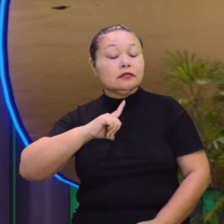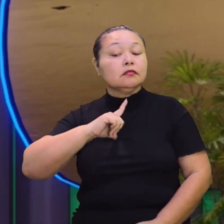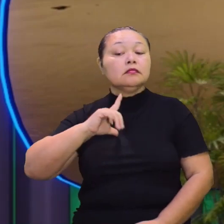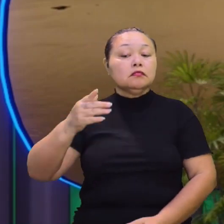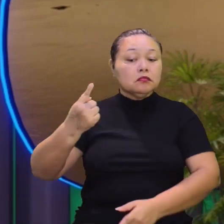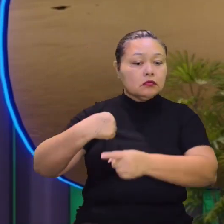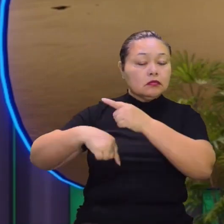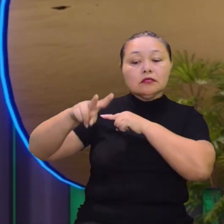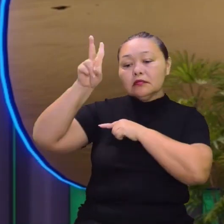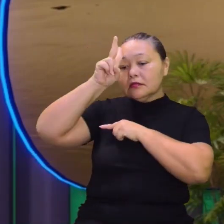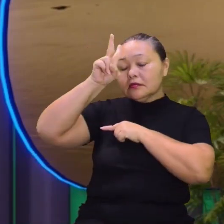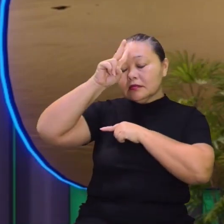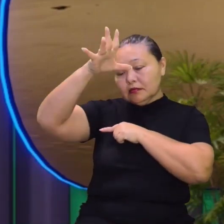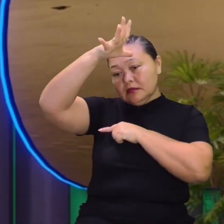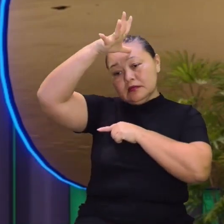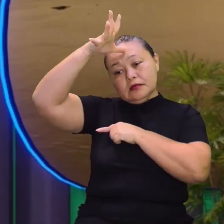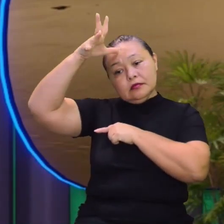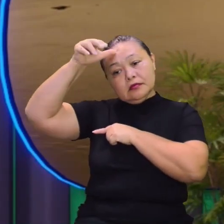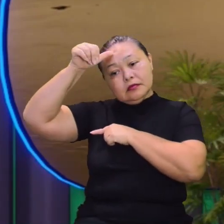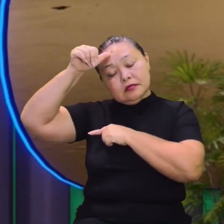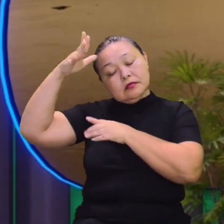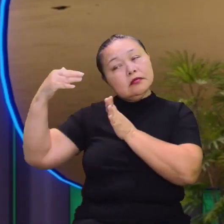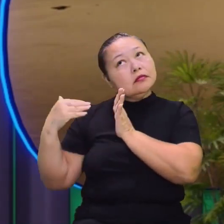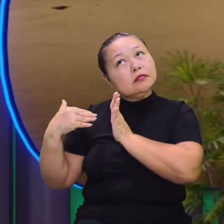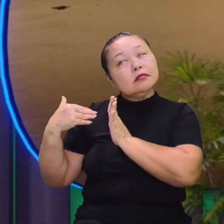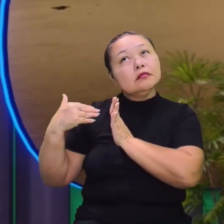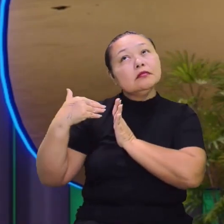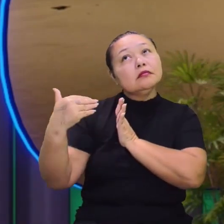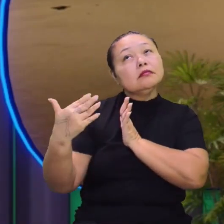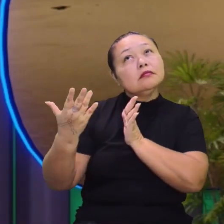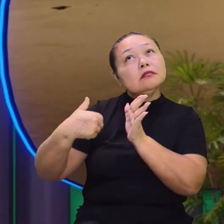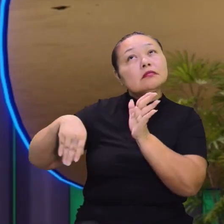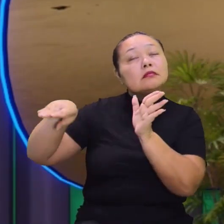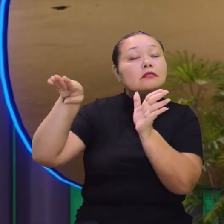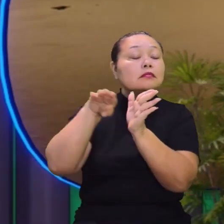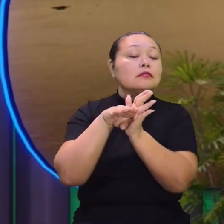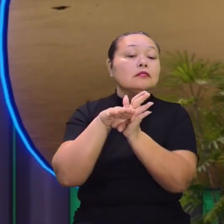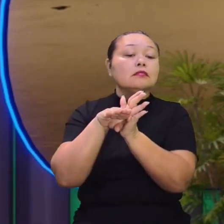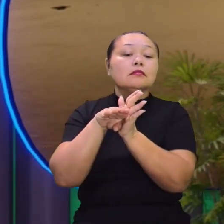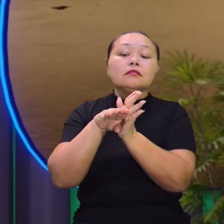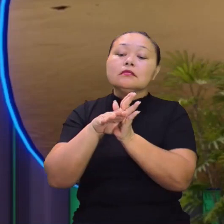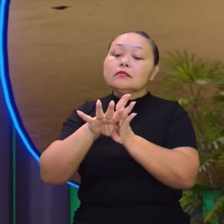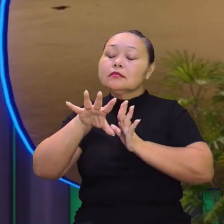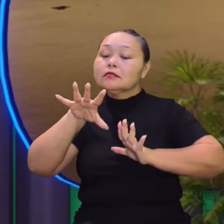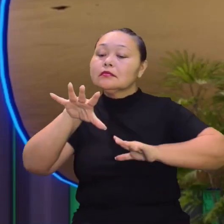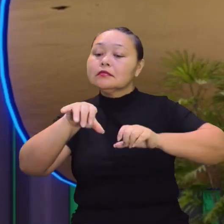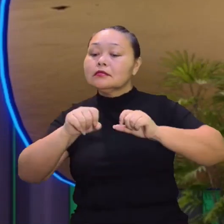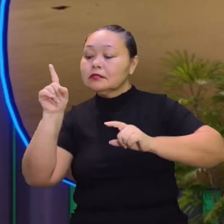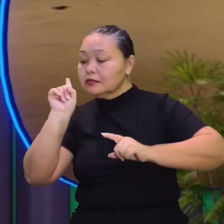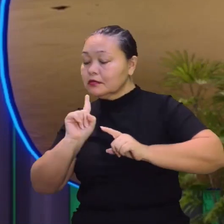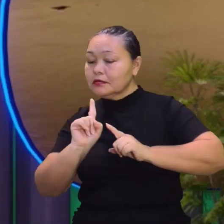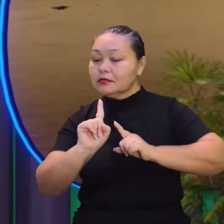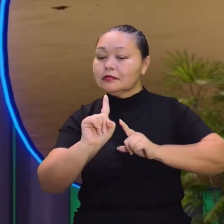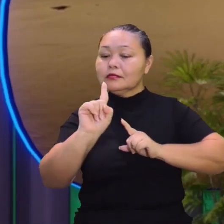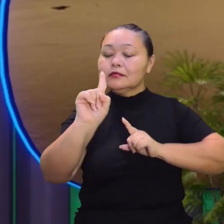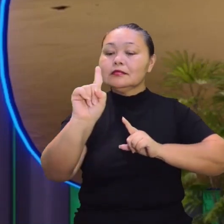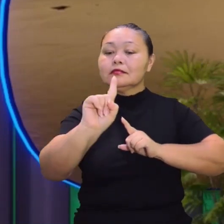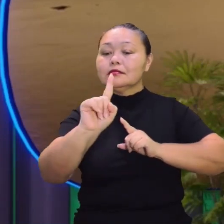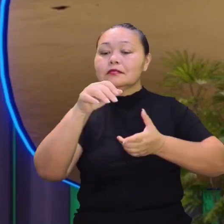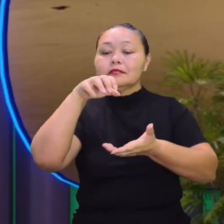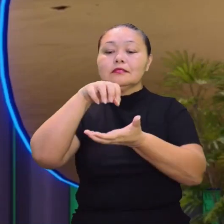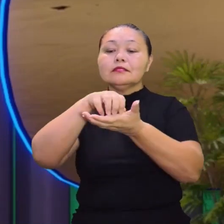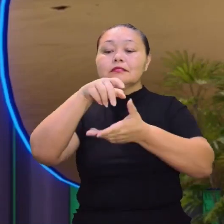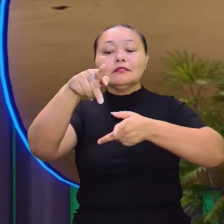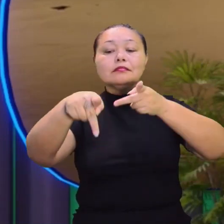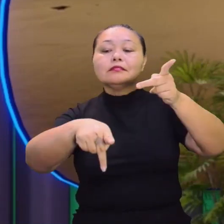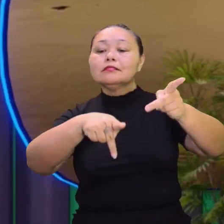presente aqui também na história da Amazônia, a partir da chegada dos colonizadores, dos primeiros